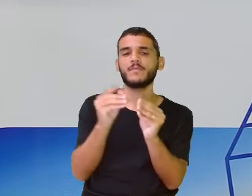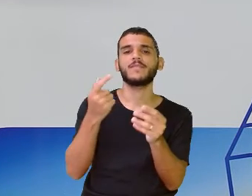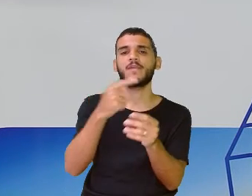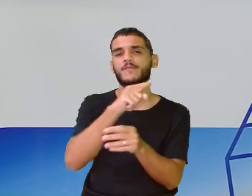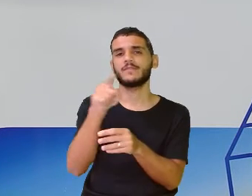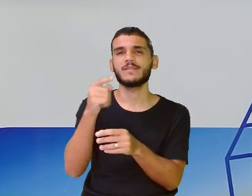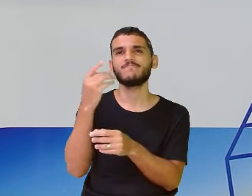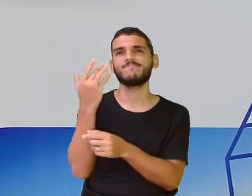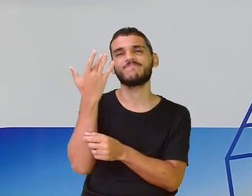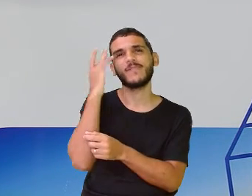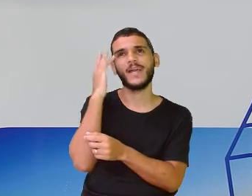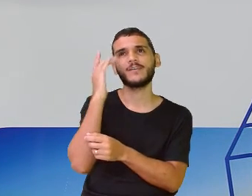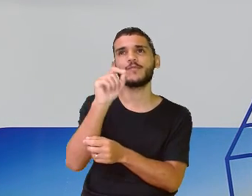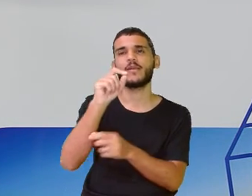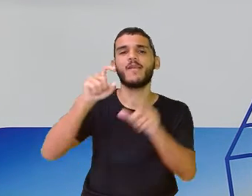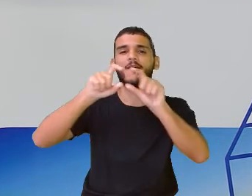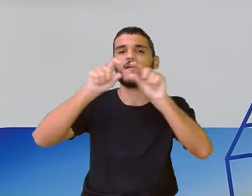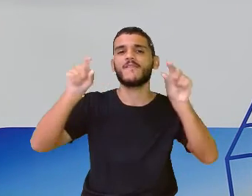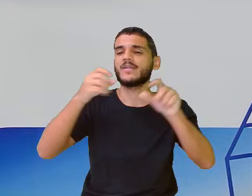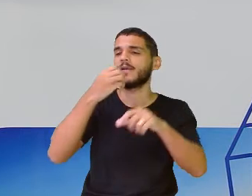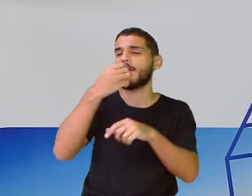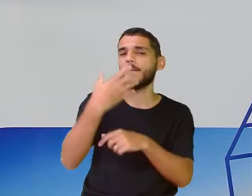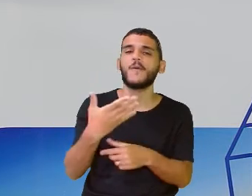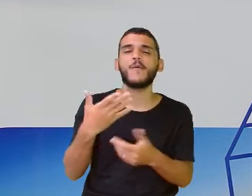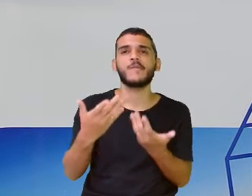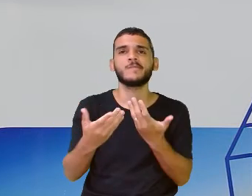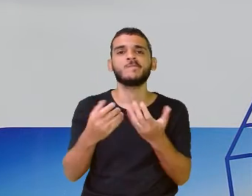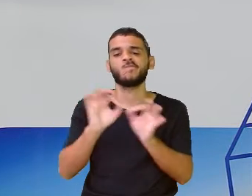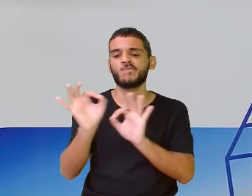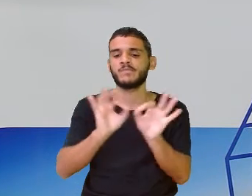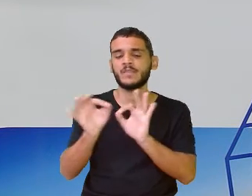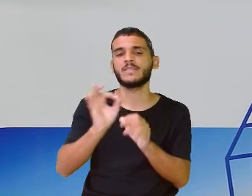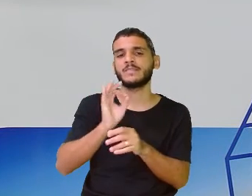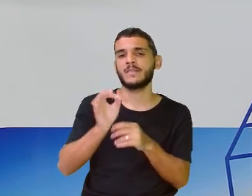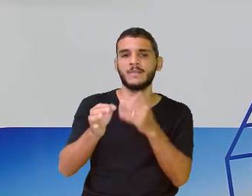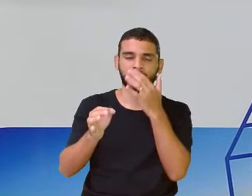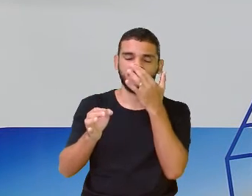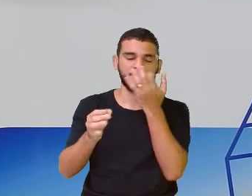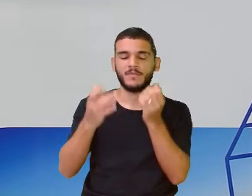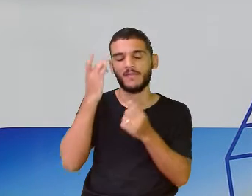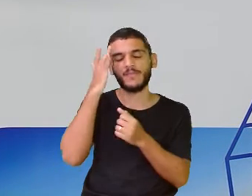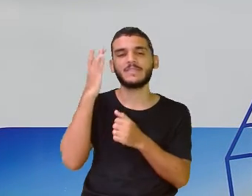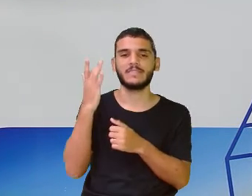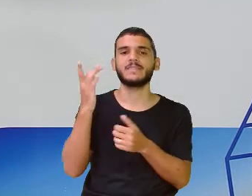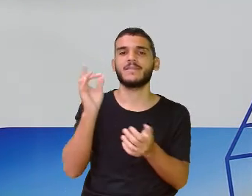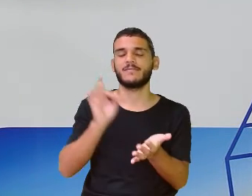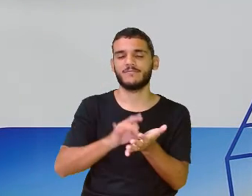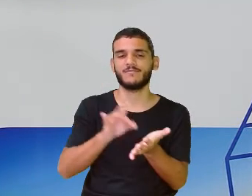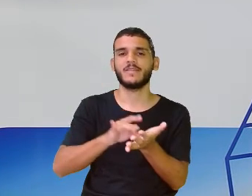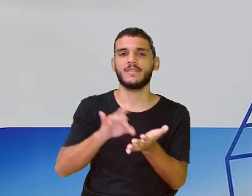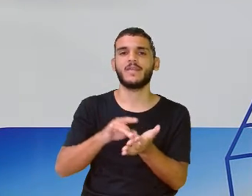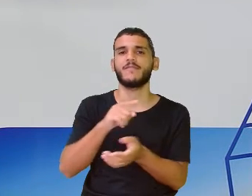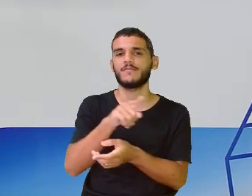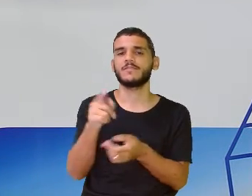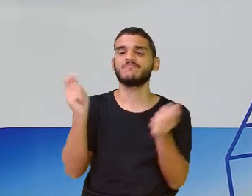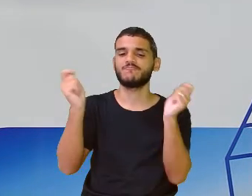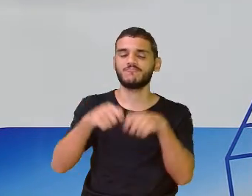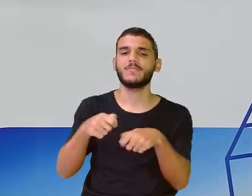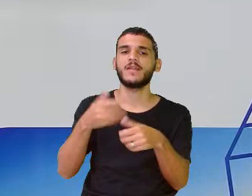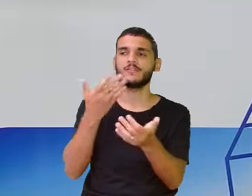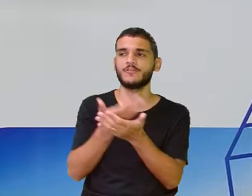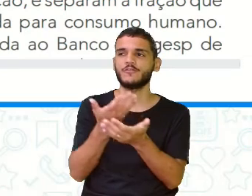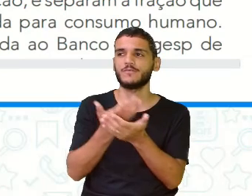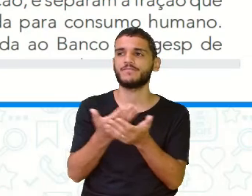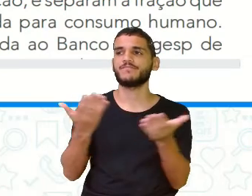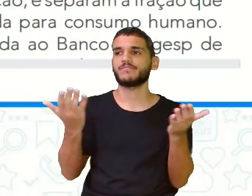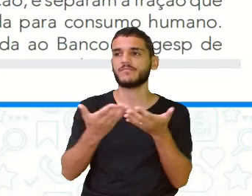frase legal, você escreve ali do seu jeito, do seu entendimento, que vai facilitar bastante na hora de você estudar. Nós